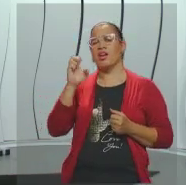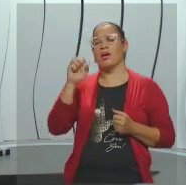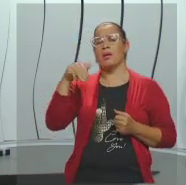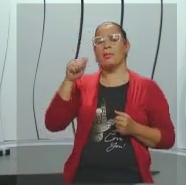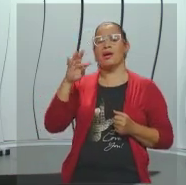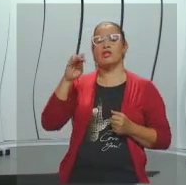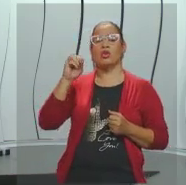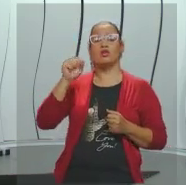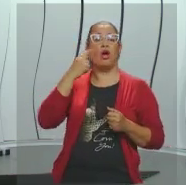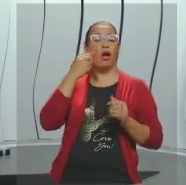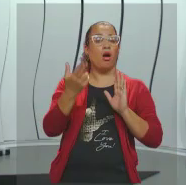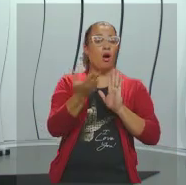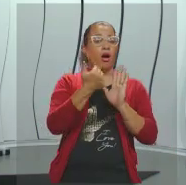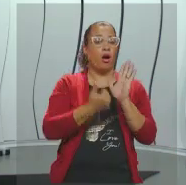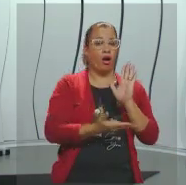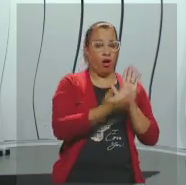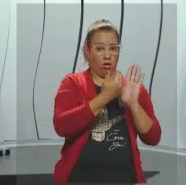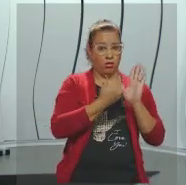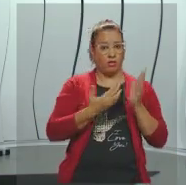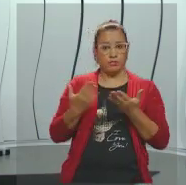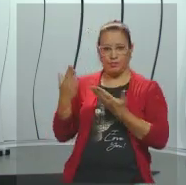aqui. Bom,